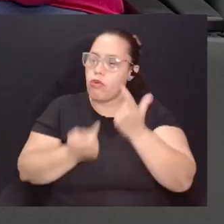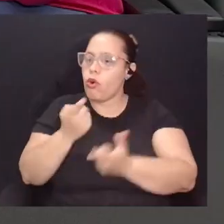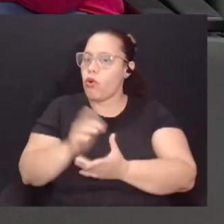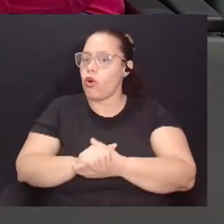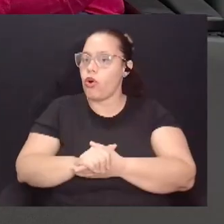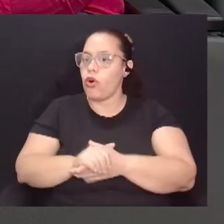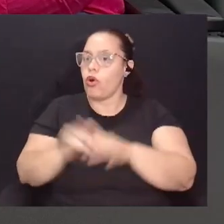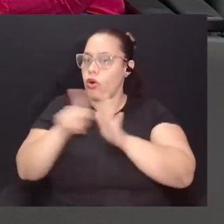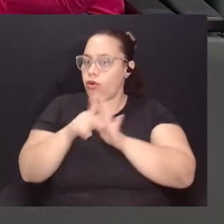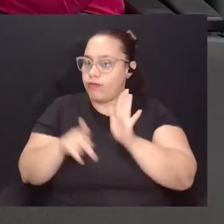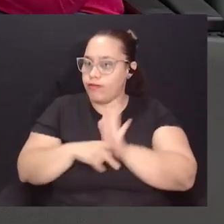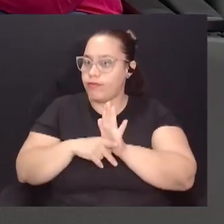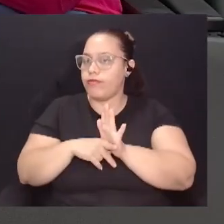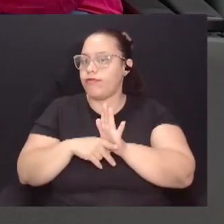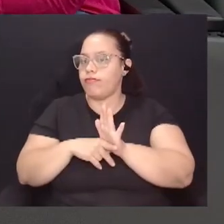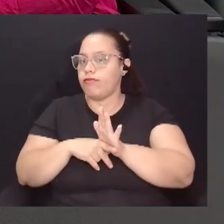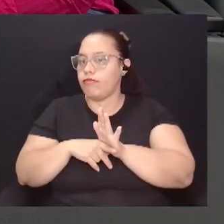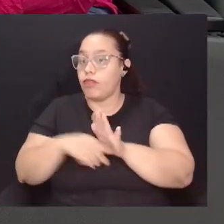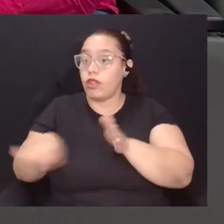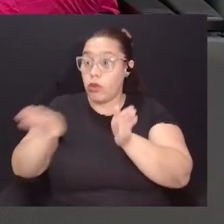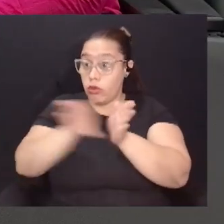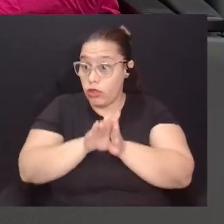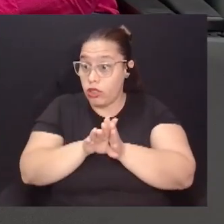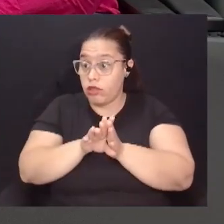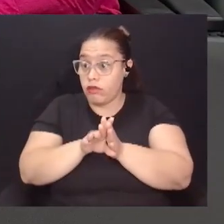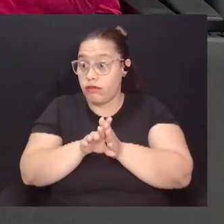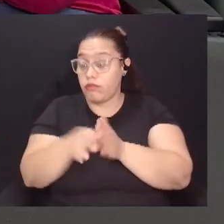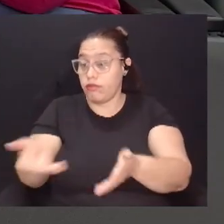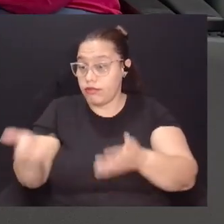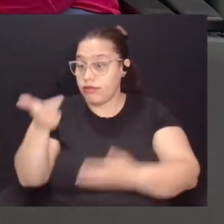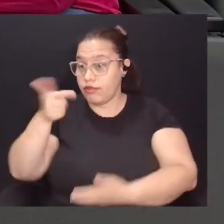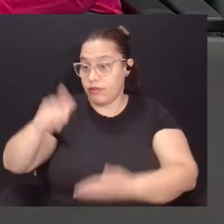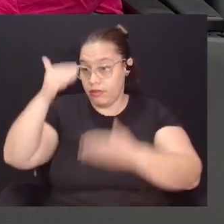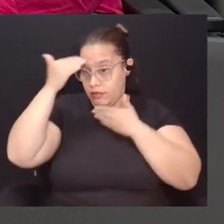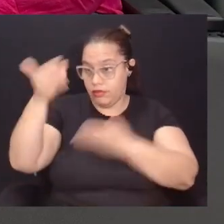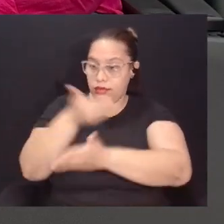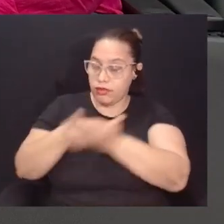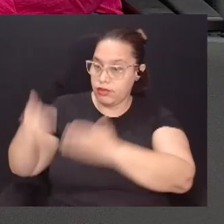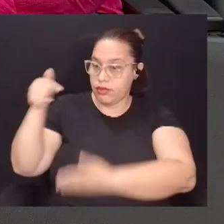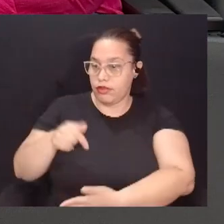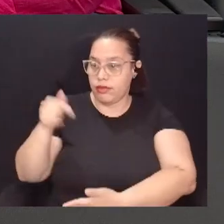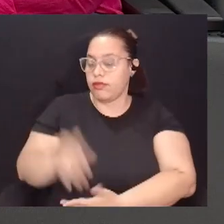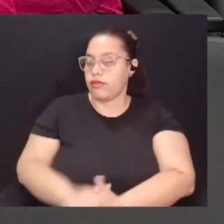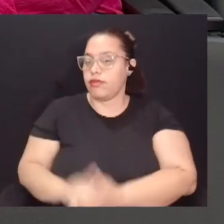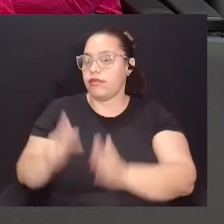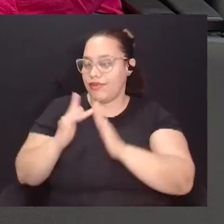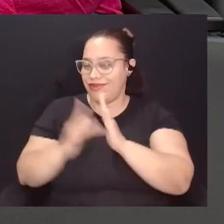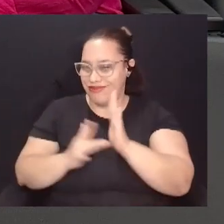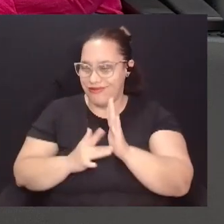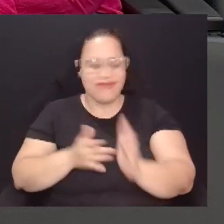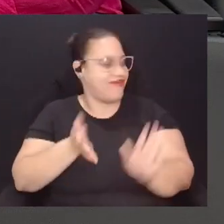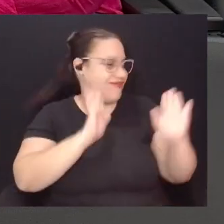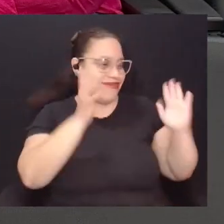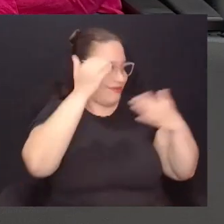pouquinho, né, dos seus projetos. Muitos ainda estão por vir, né? Então, queria novamente agradecer a sua participação aqui no Em